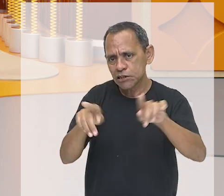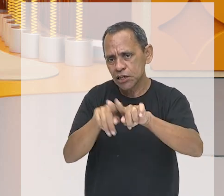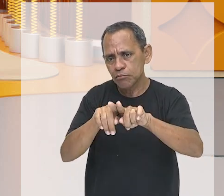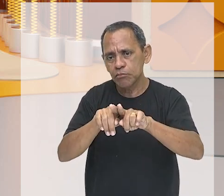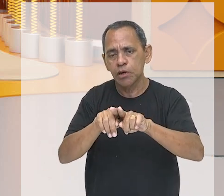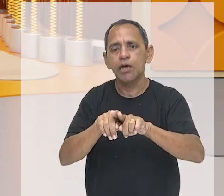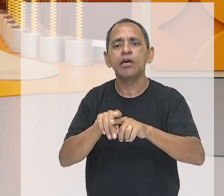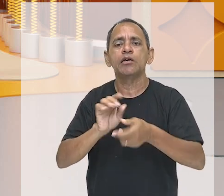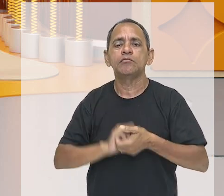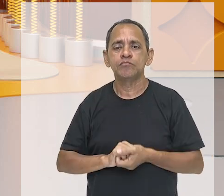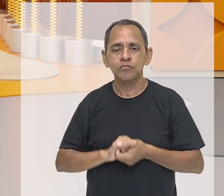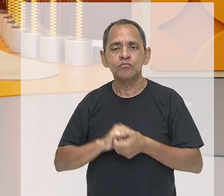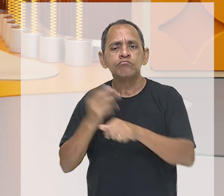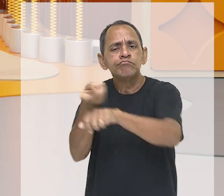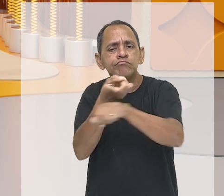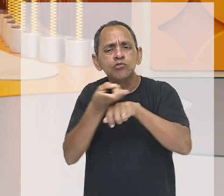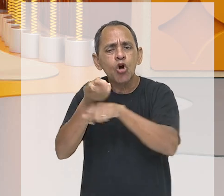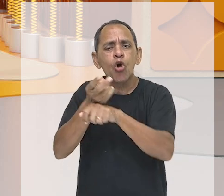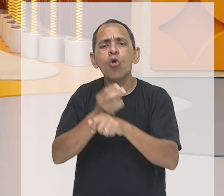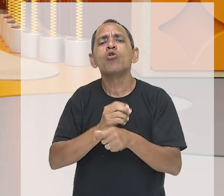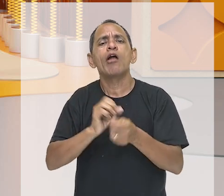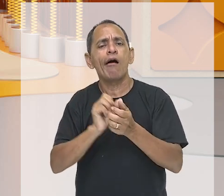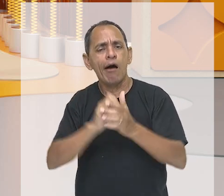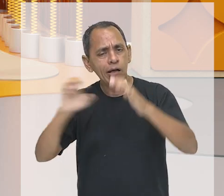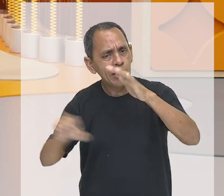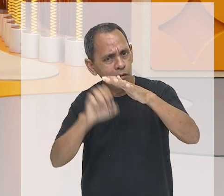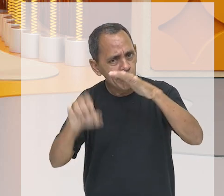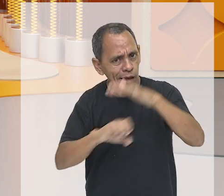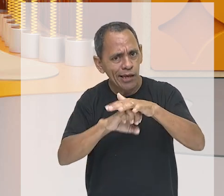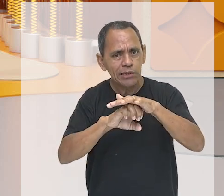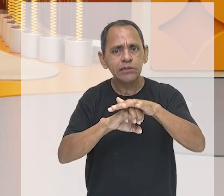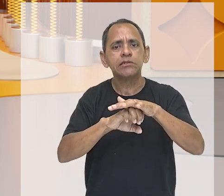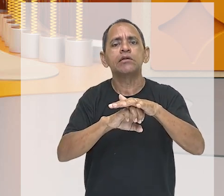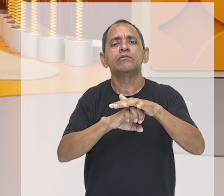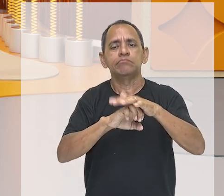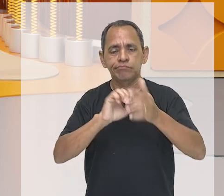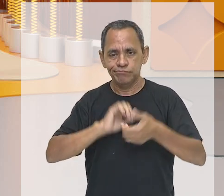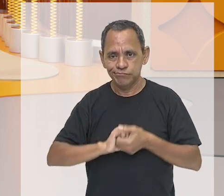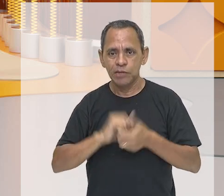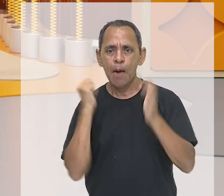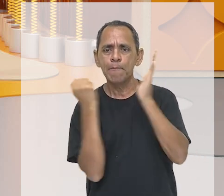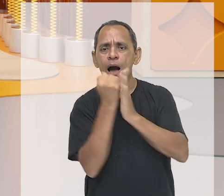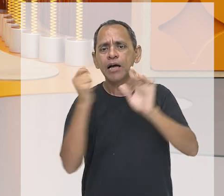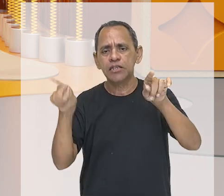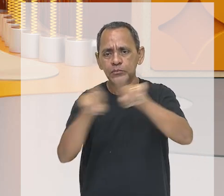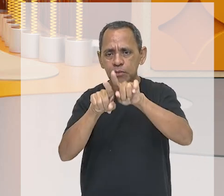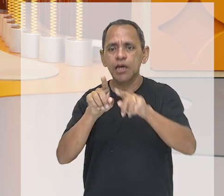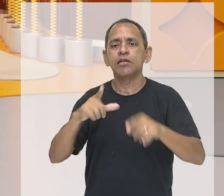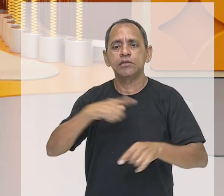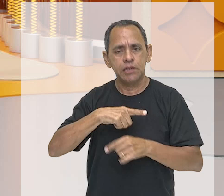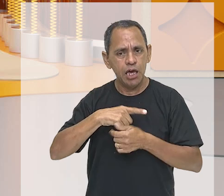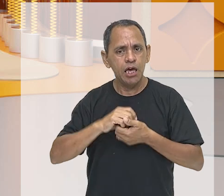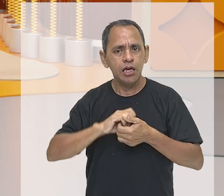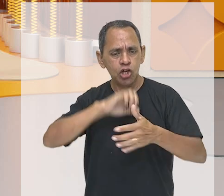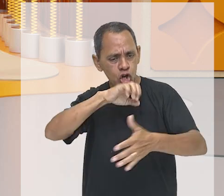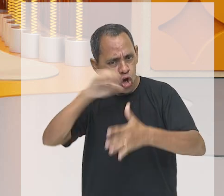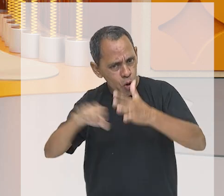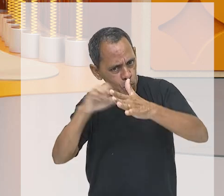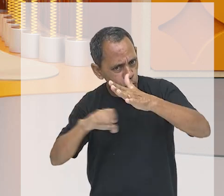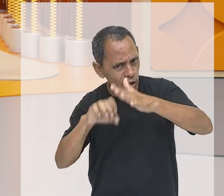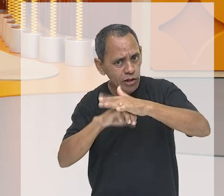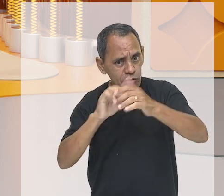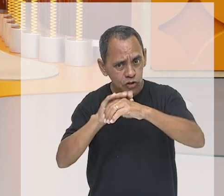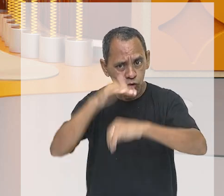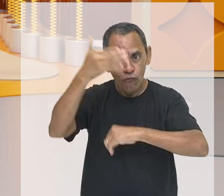empresas, né, essas marcas aí, todas vão ser de fora, né? A gente quase aí não vai ver indústrias brasileiras, tá certo? Então, isso